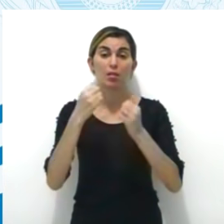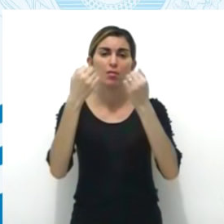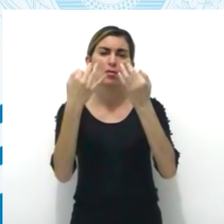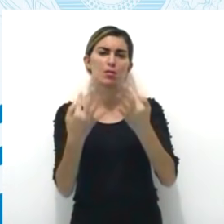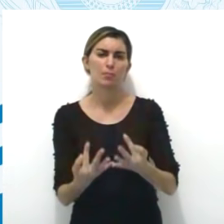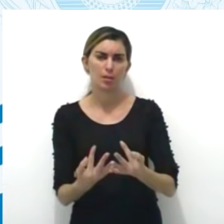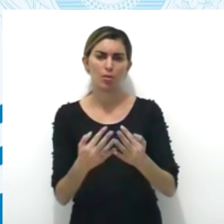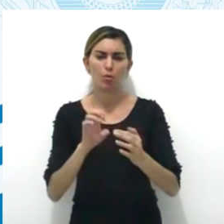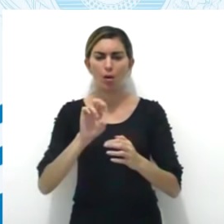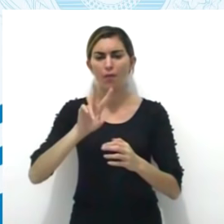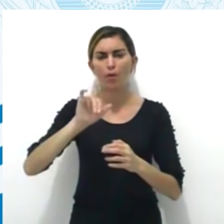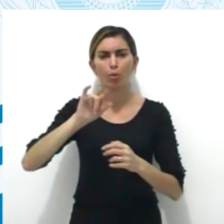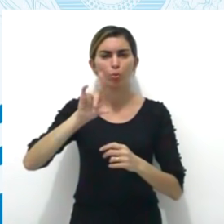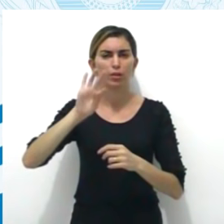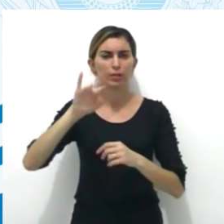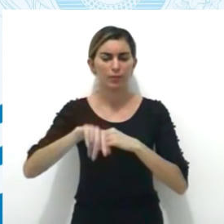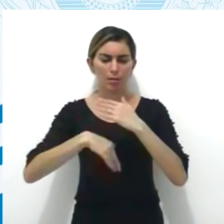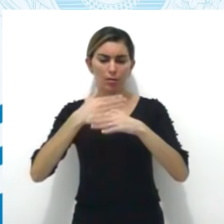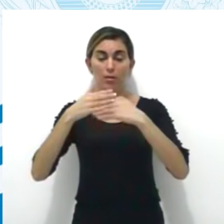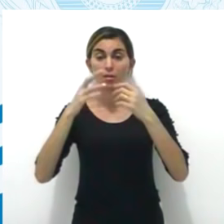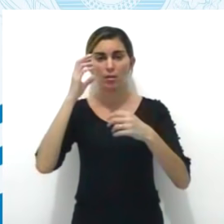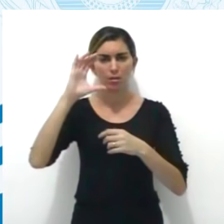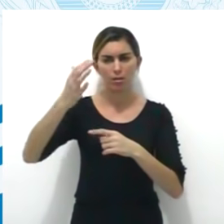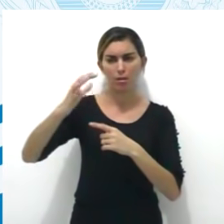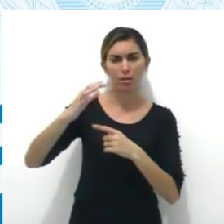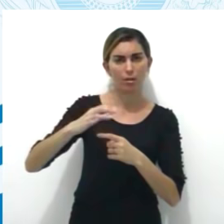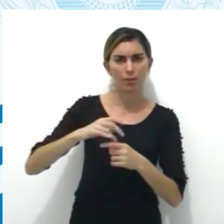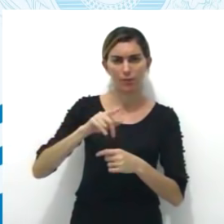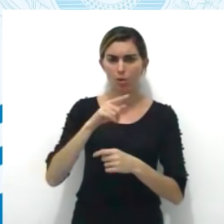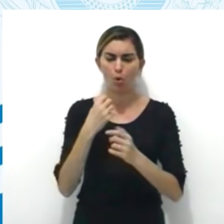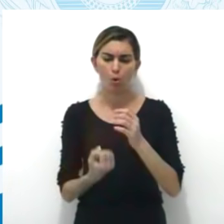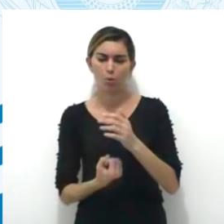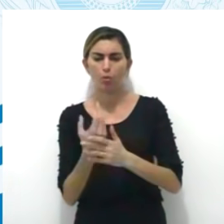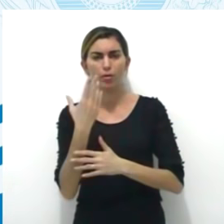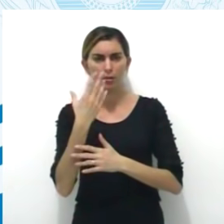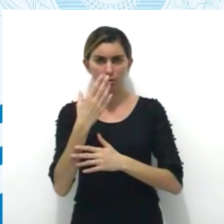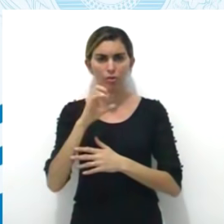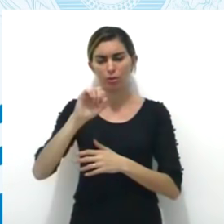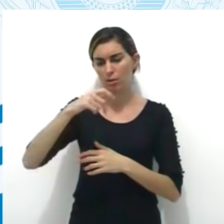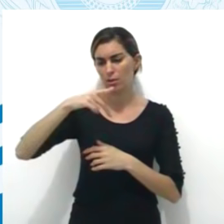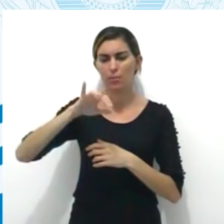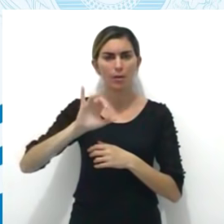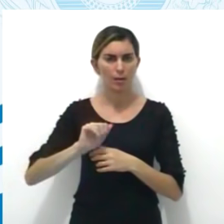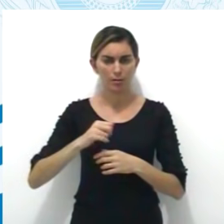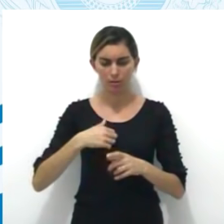ao dar uma explicação evolutiva, olha, científica para a origem das